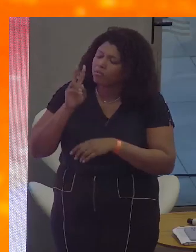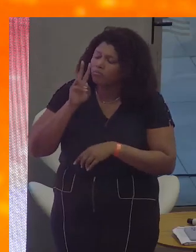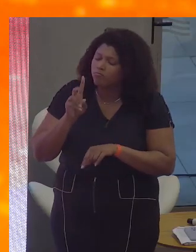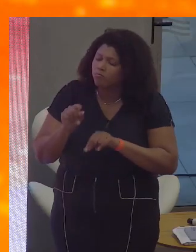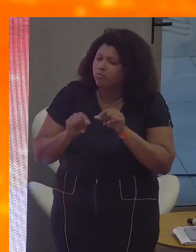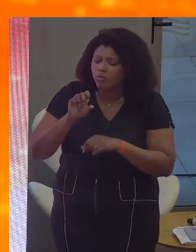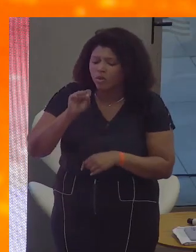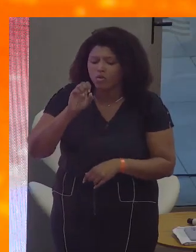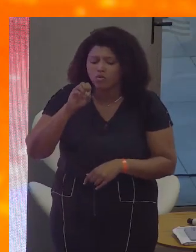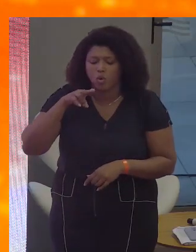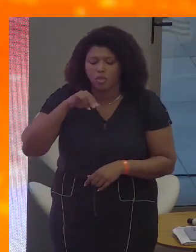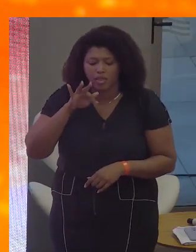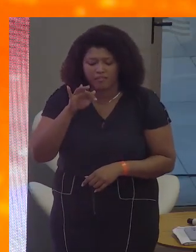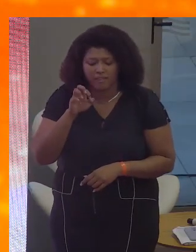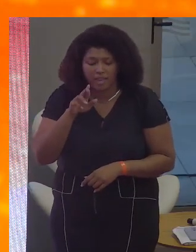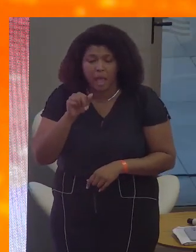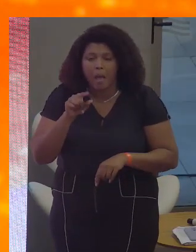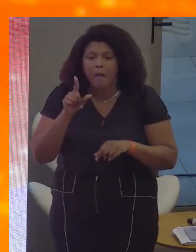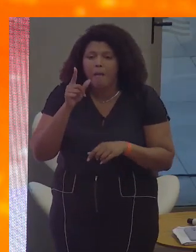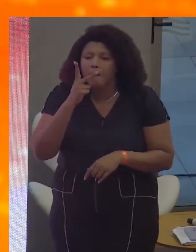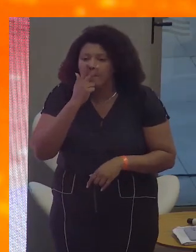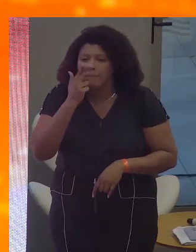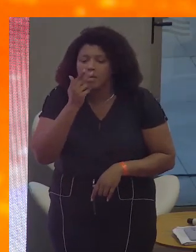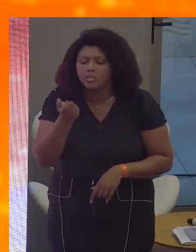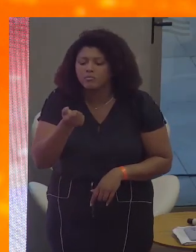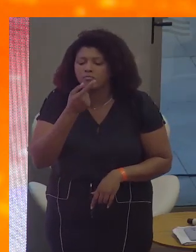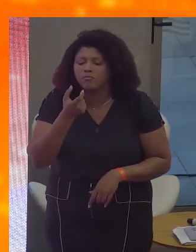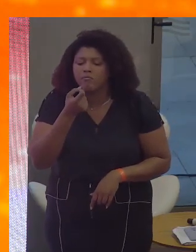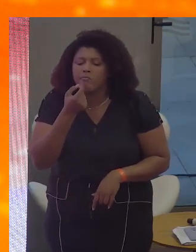a ashwagandha KSM